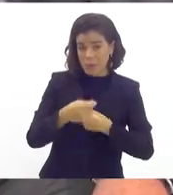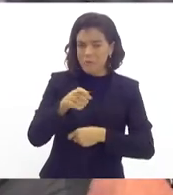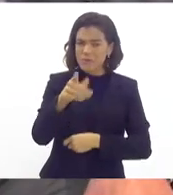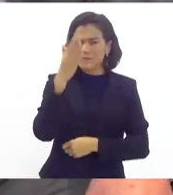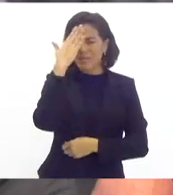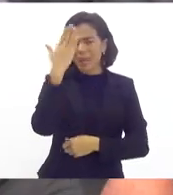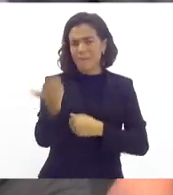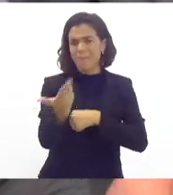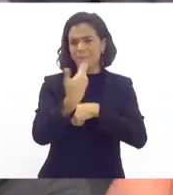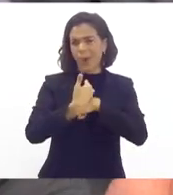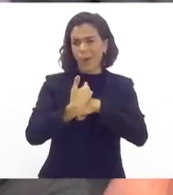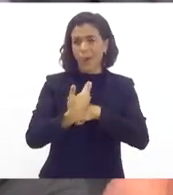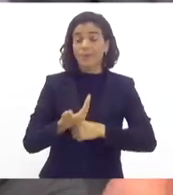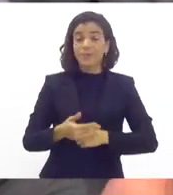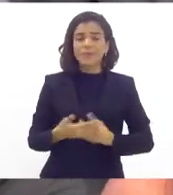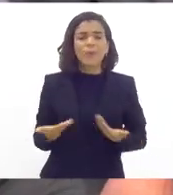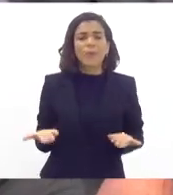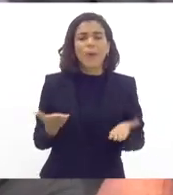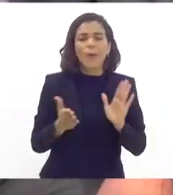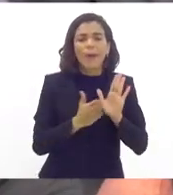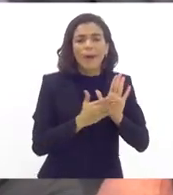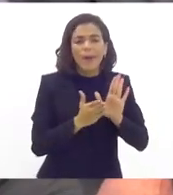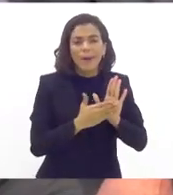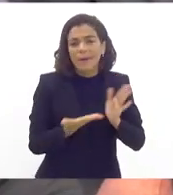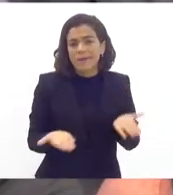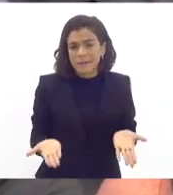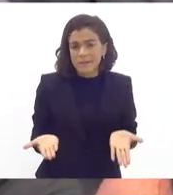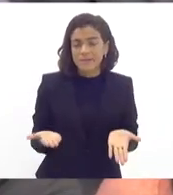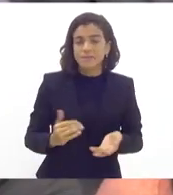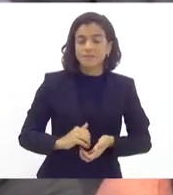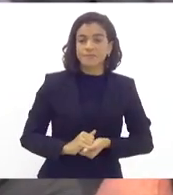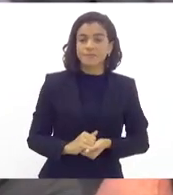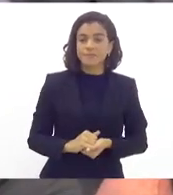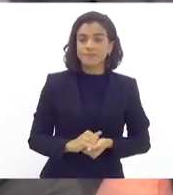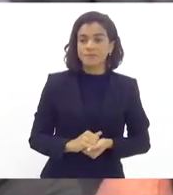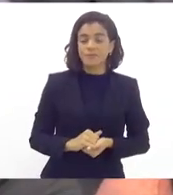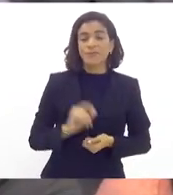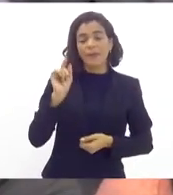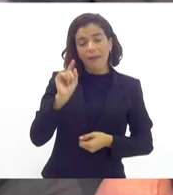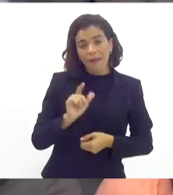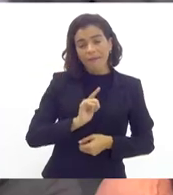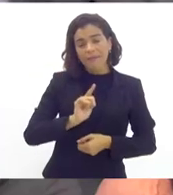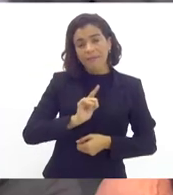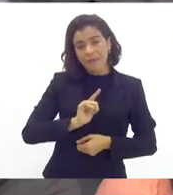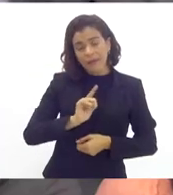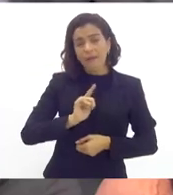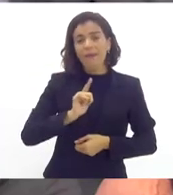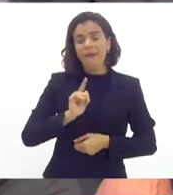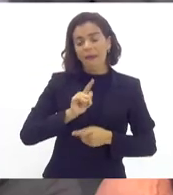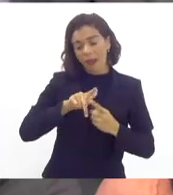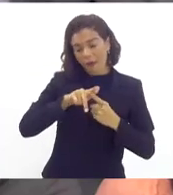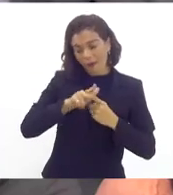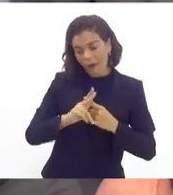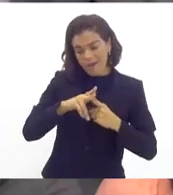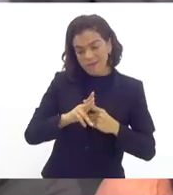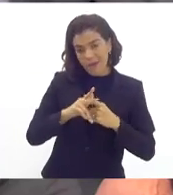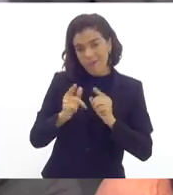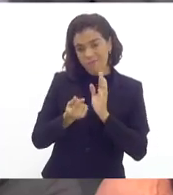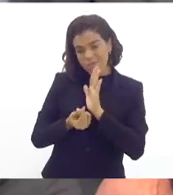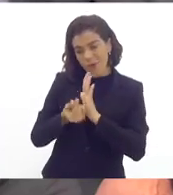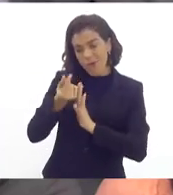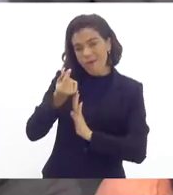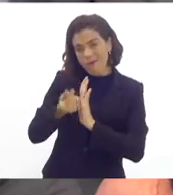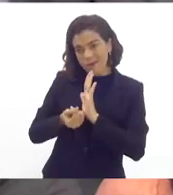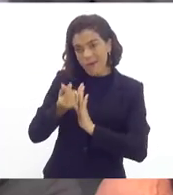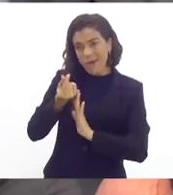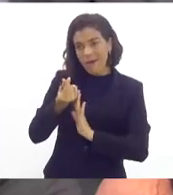mais do que eu. Então, qual é a proposta? É que tenha a correção monetária,